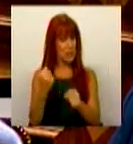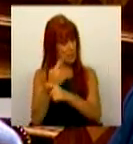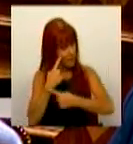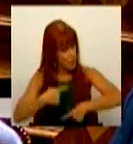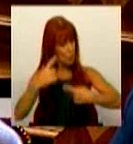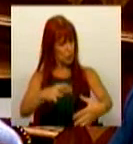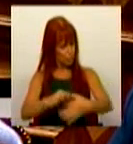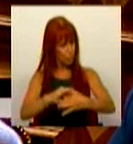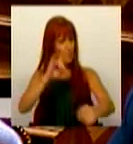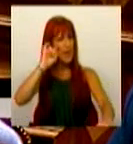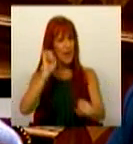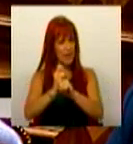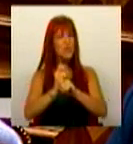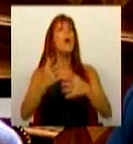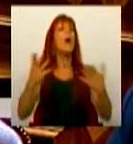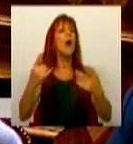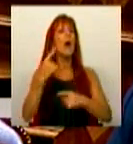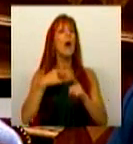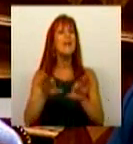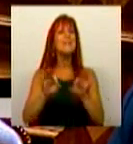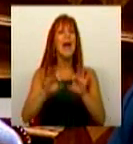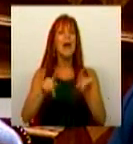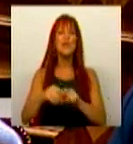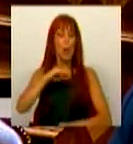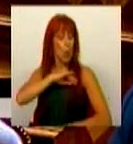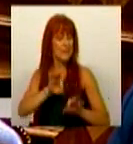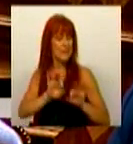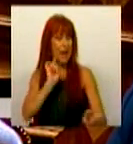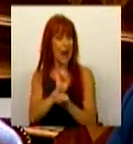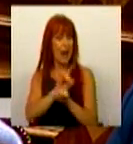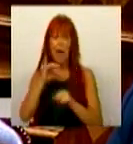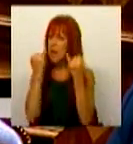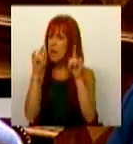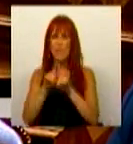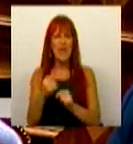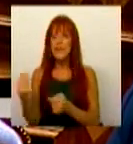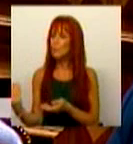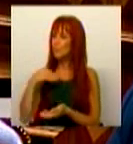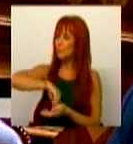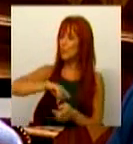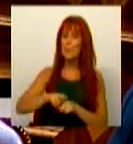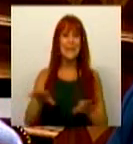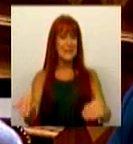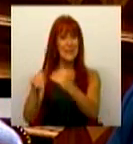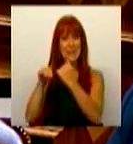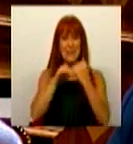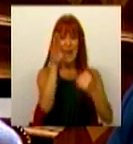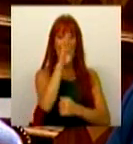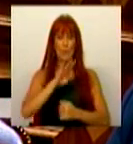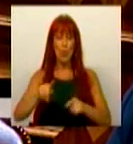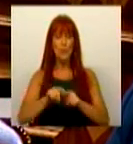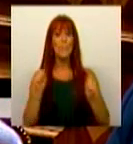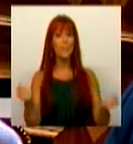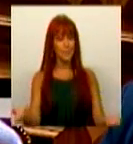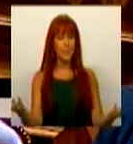públicos coesos e exigentes é coincidente com o seu rendimento, independentemente da sua fonte, e é equitativo na sua aplicação e